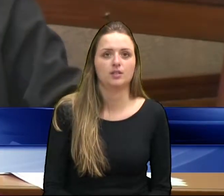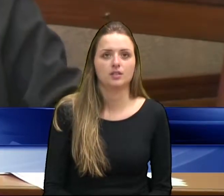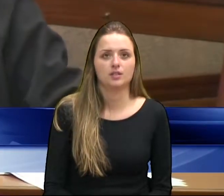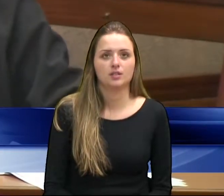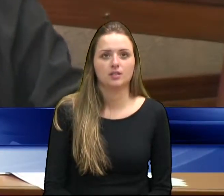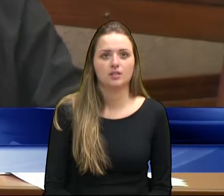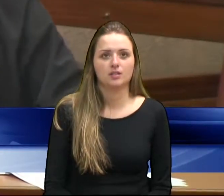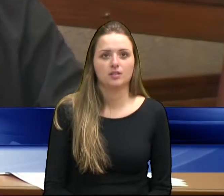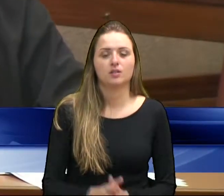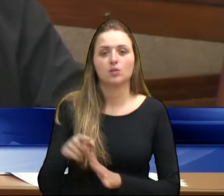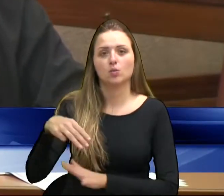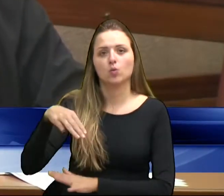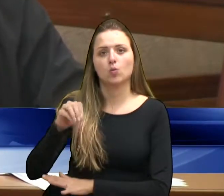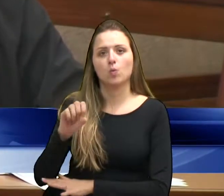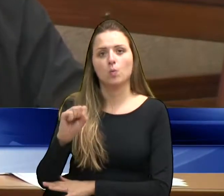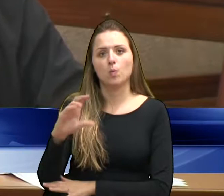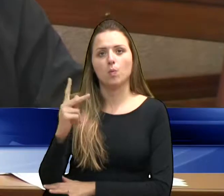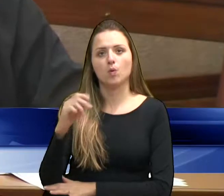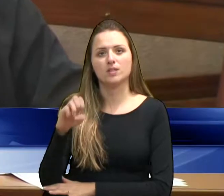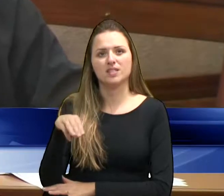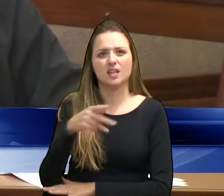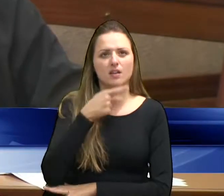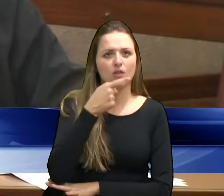O Bosquet me falou que a Visat disse que tem